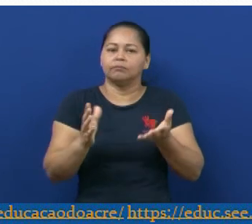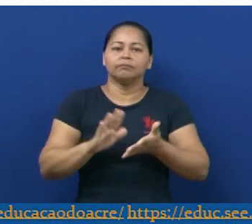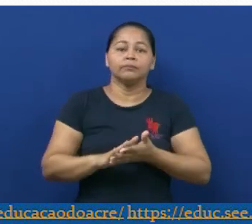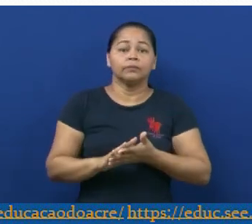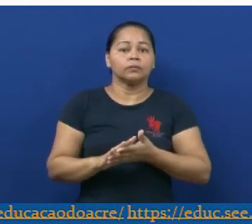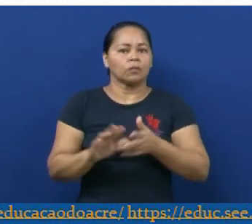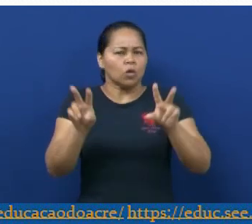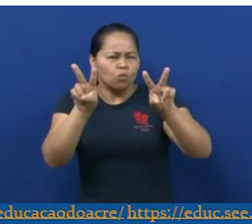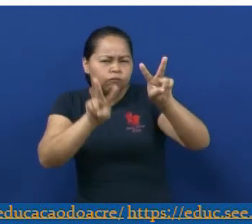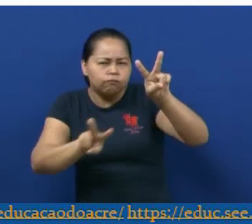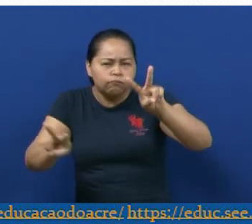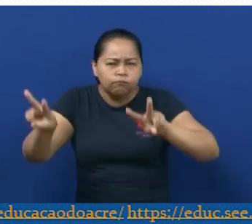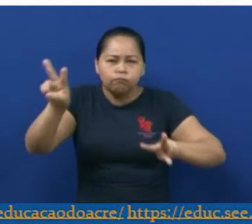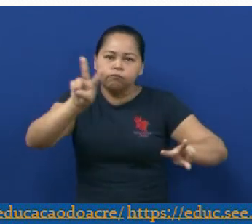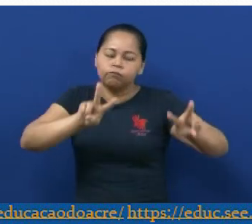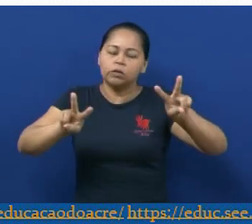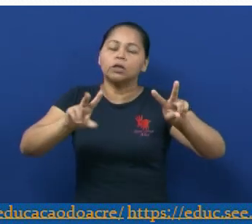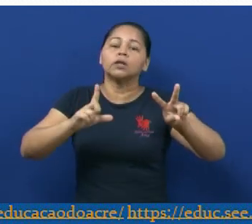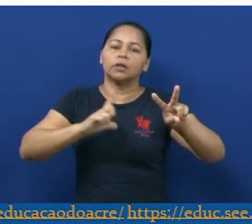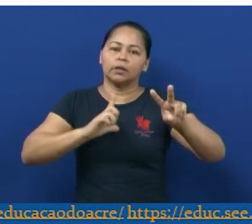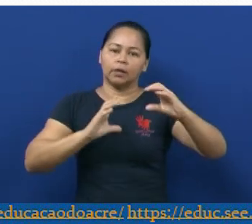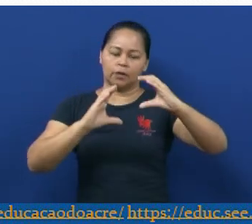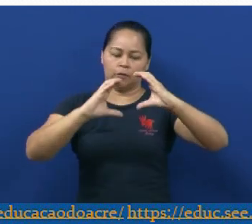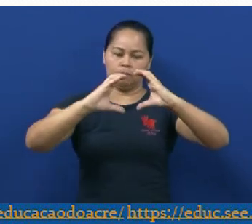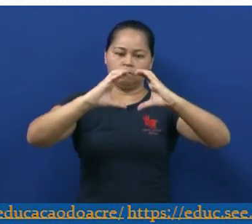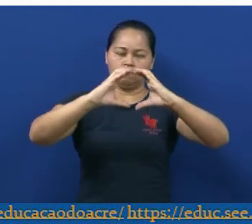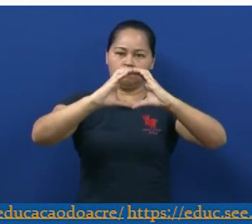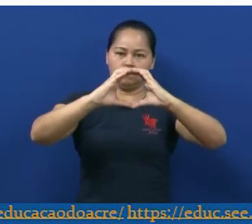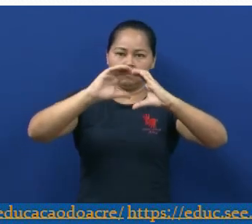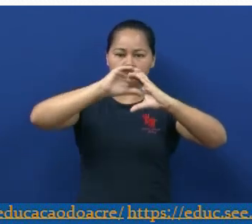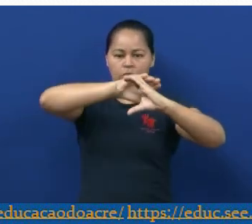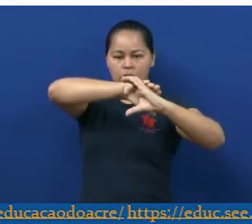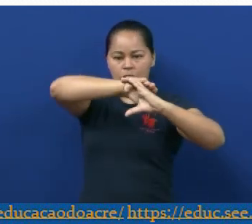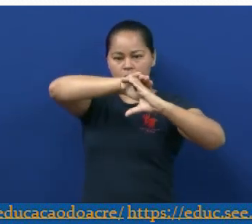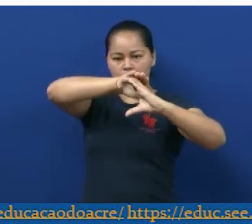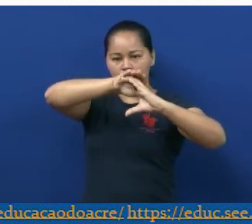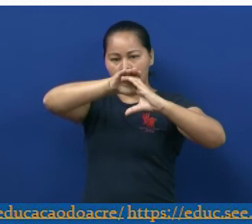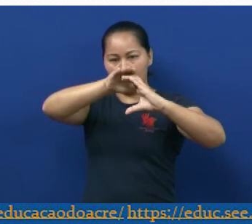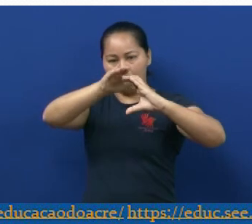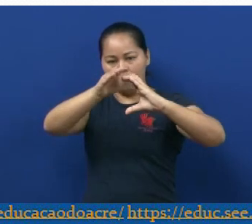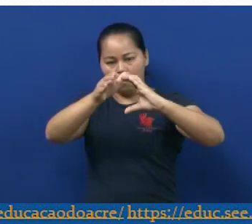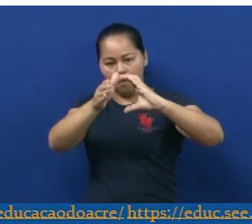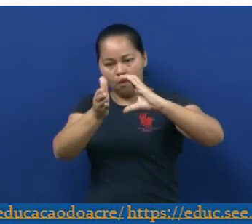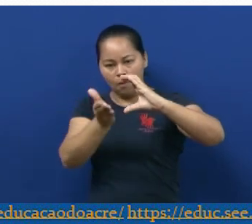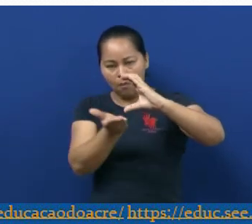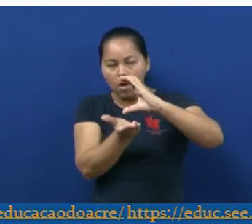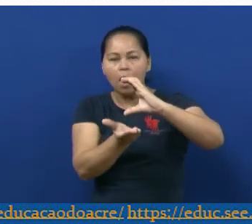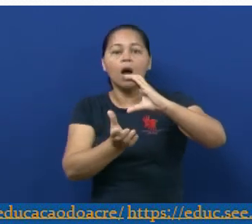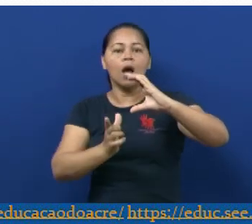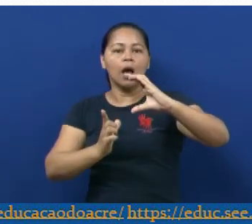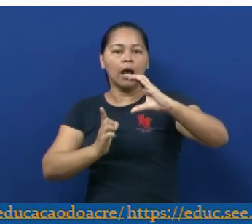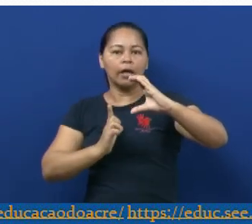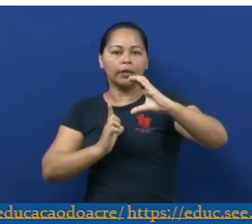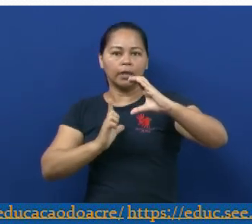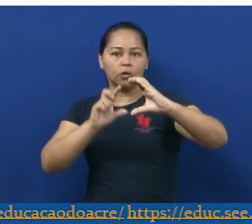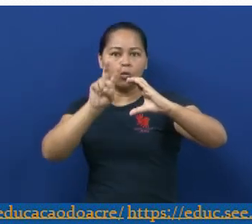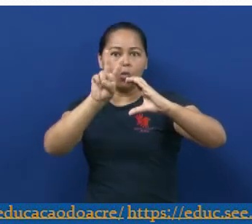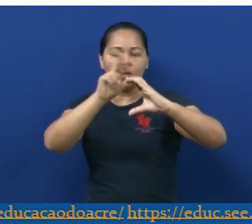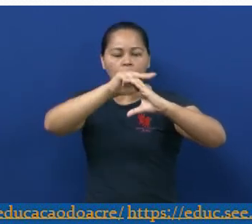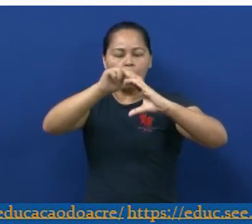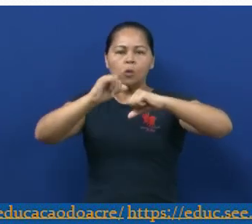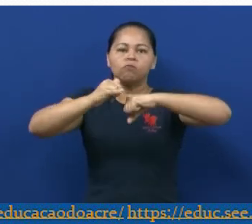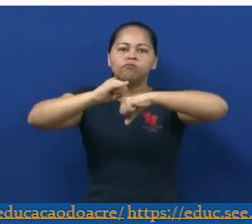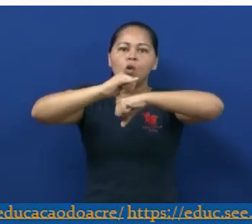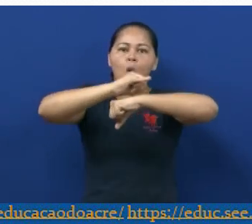vírus, ele é envolvido por uma membrana, um envelope, formado por uma camada dupla de lipídios